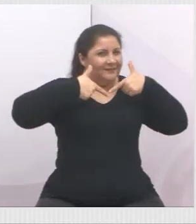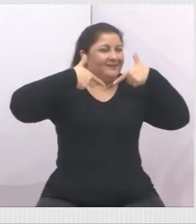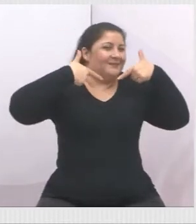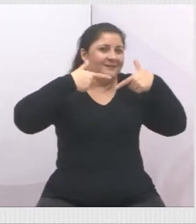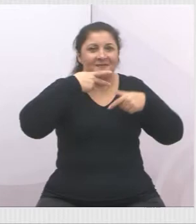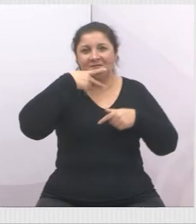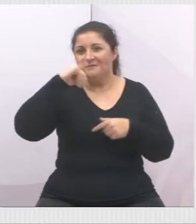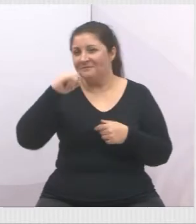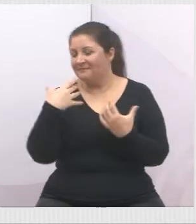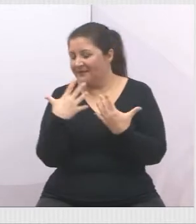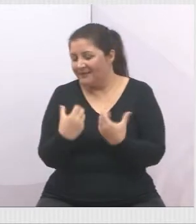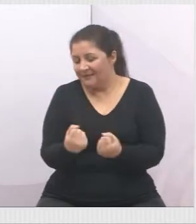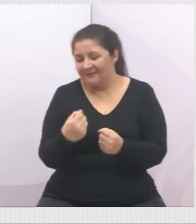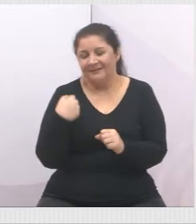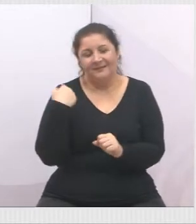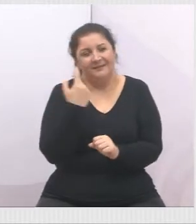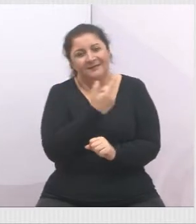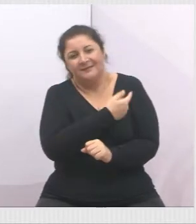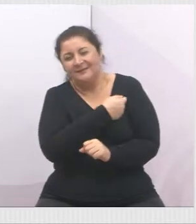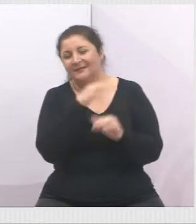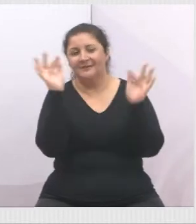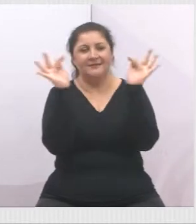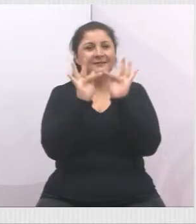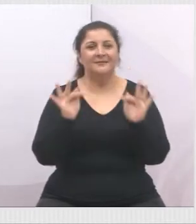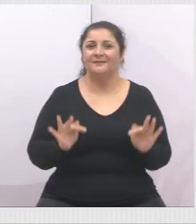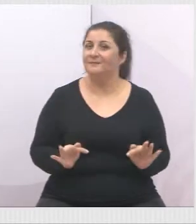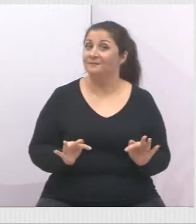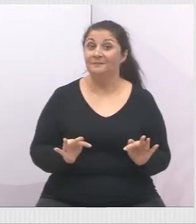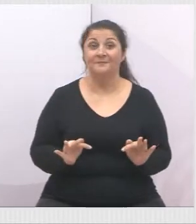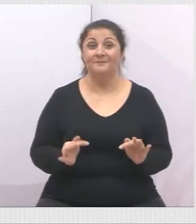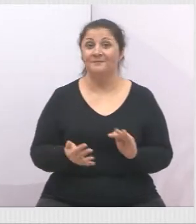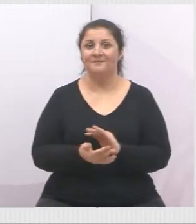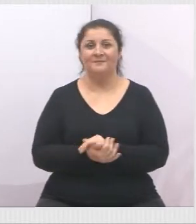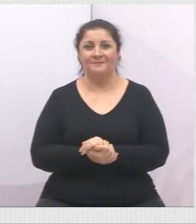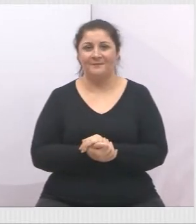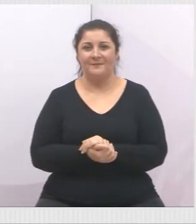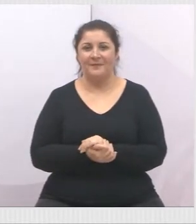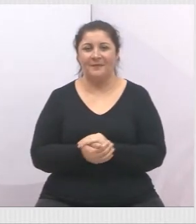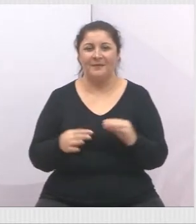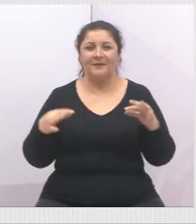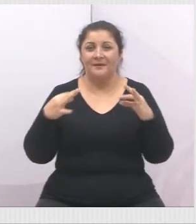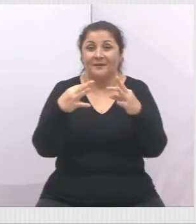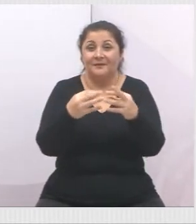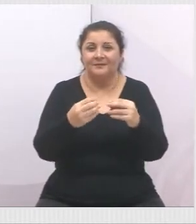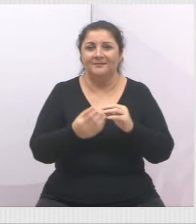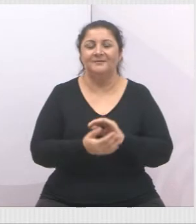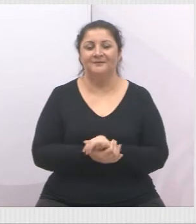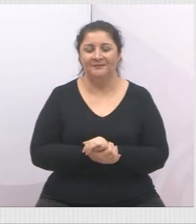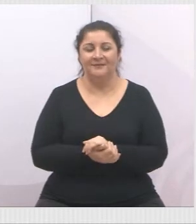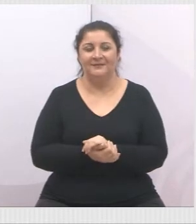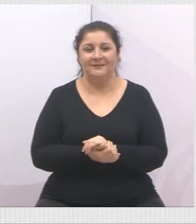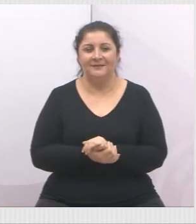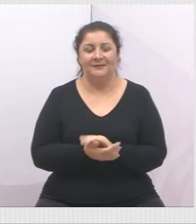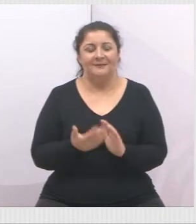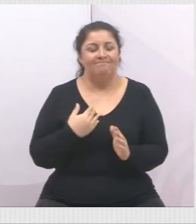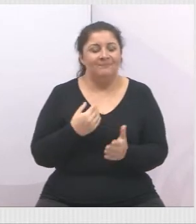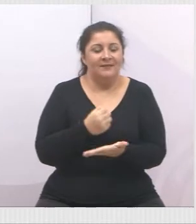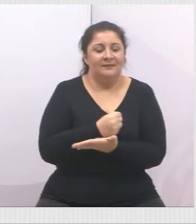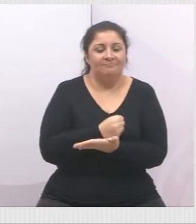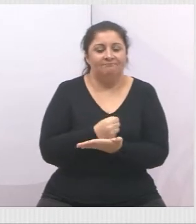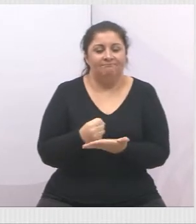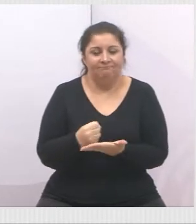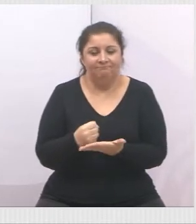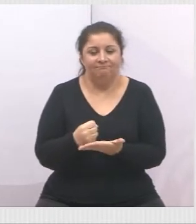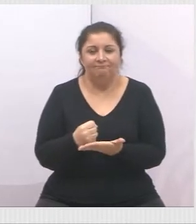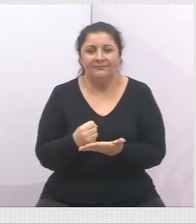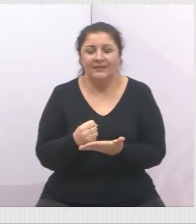papai recebendo a gente. Era uma felicidade muito grande para todo mundo. Eu passei por um momento, óbvio, que eu